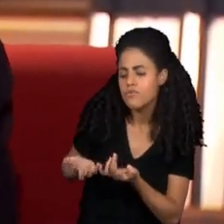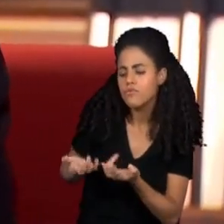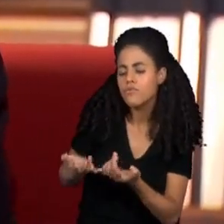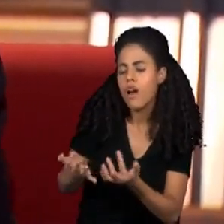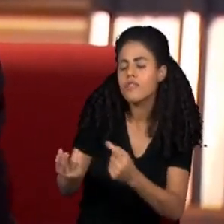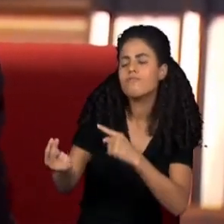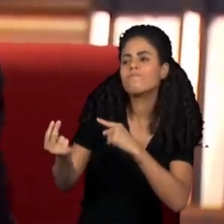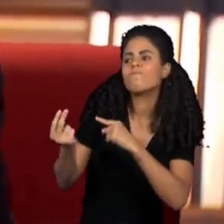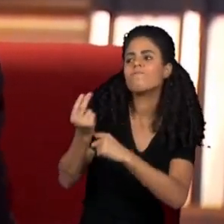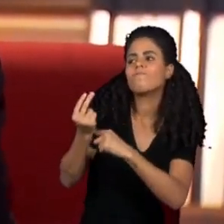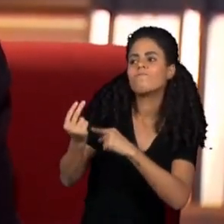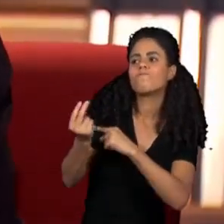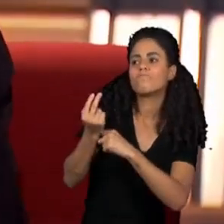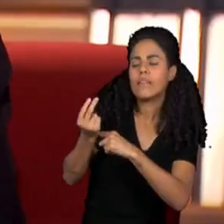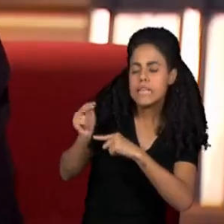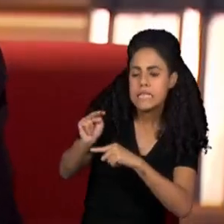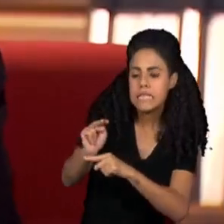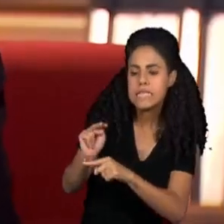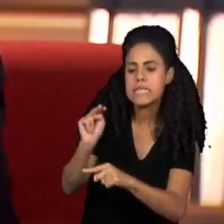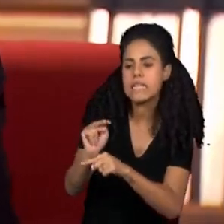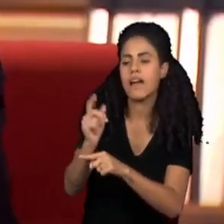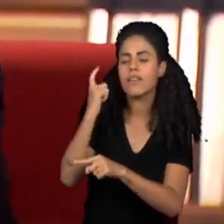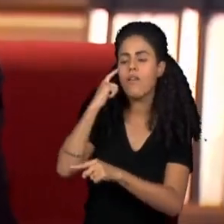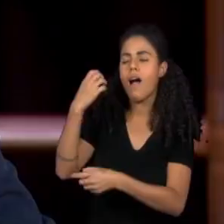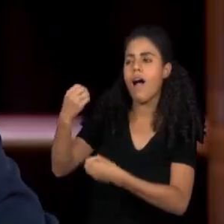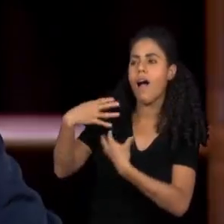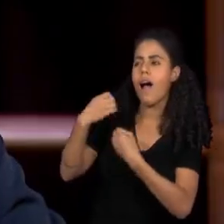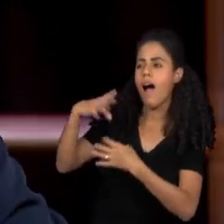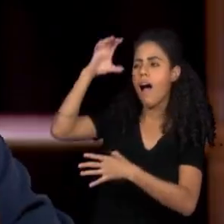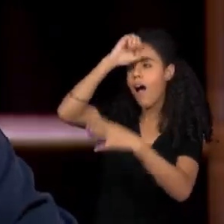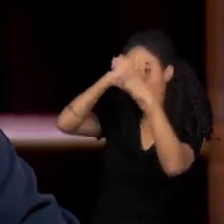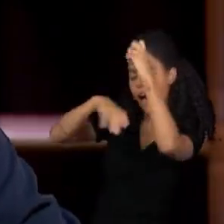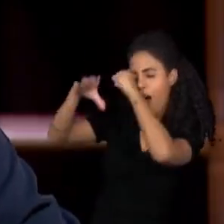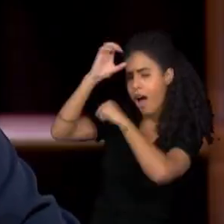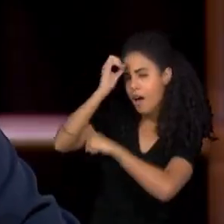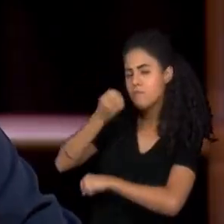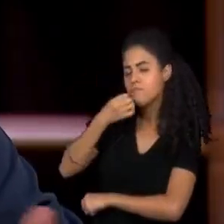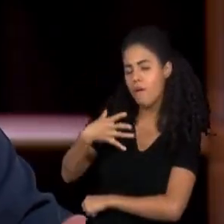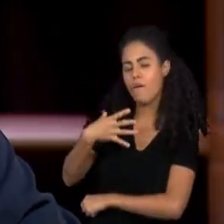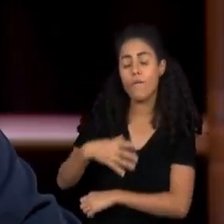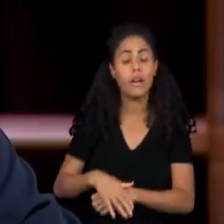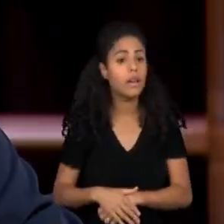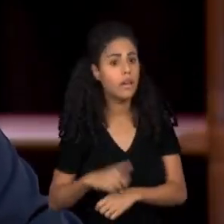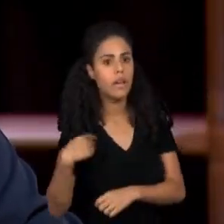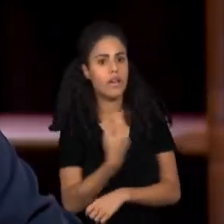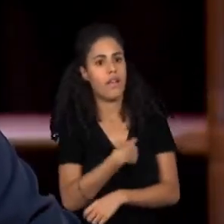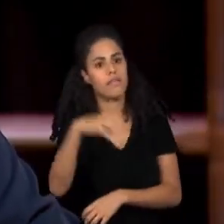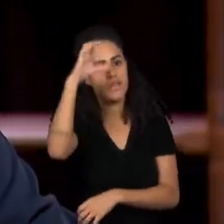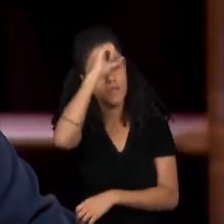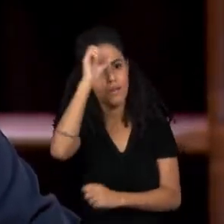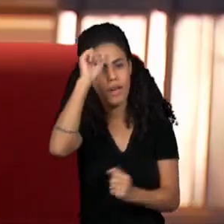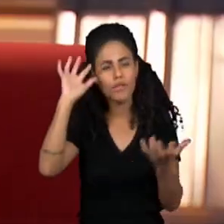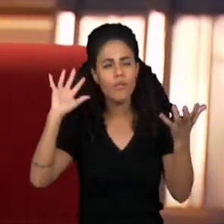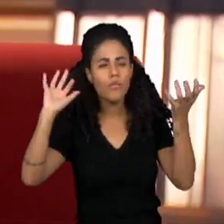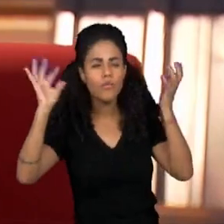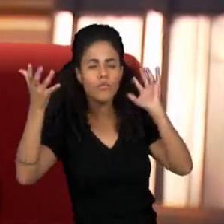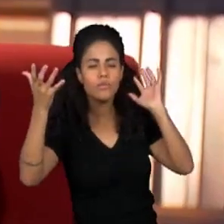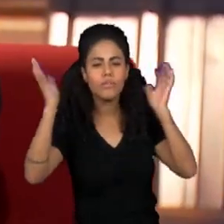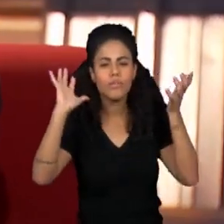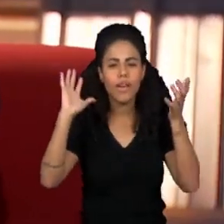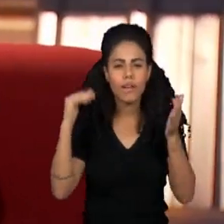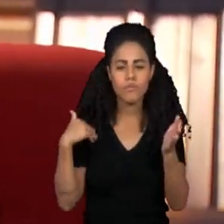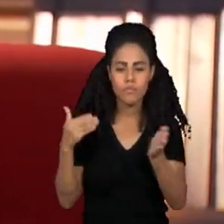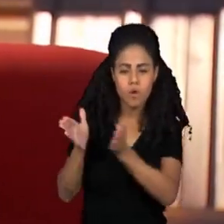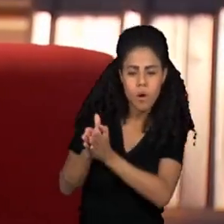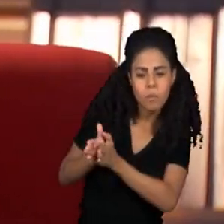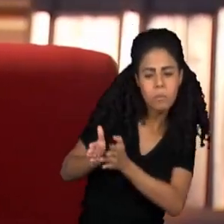eu ensinando essas coisas a melhorar um pouco não Aliás o que a gente mais aprendi com planta é sobre o tempo né é